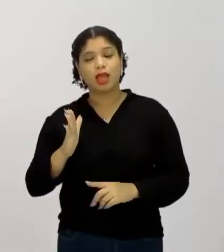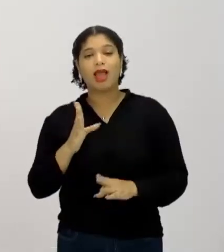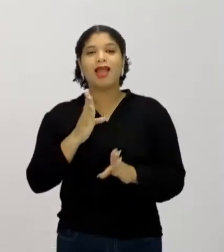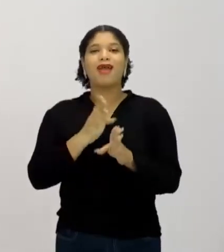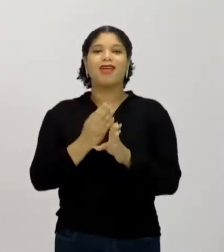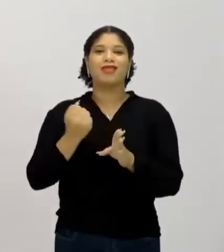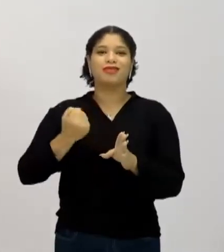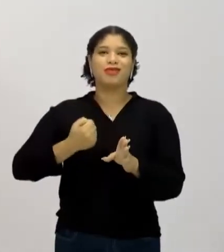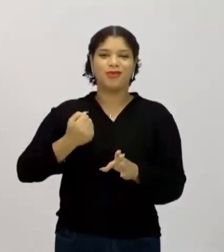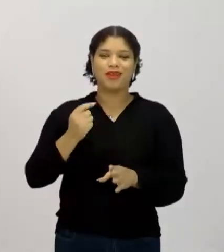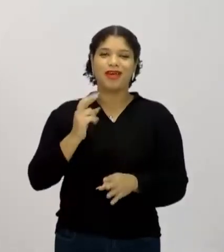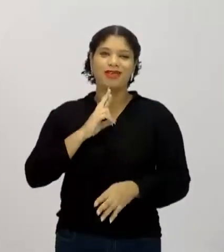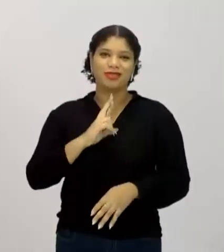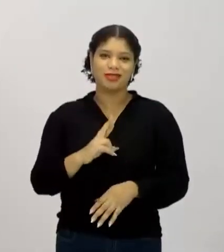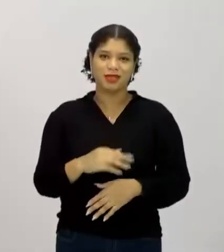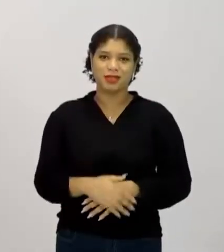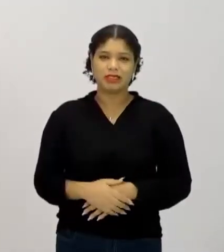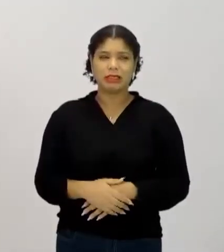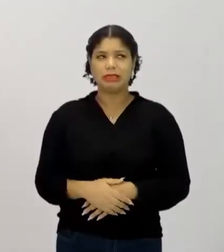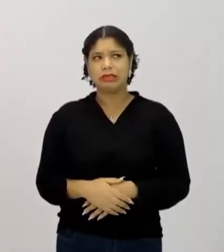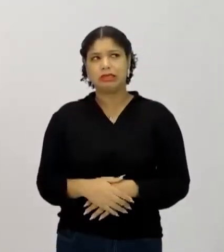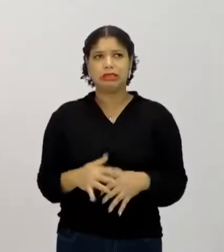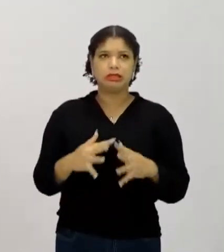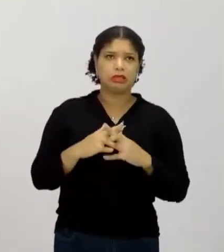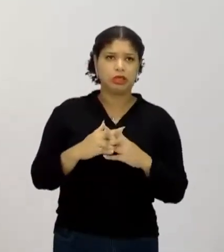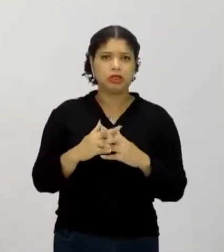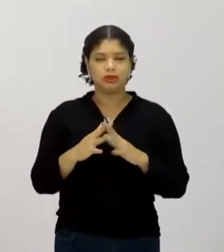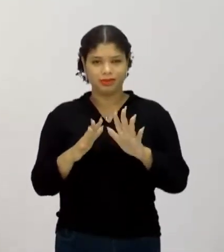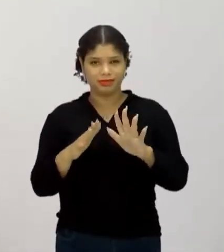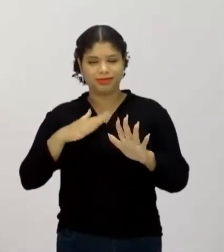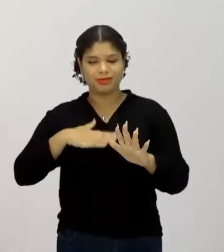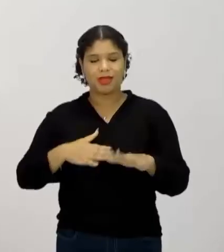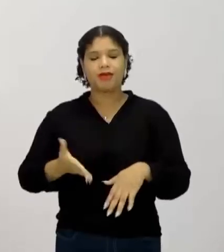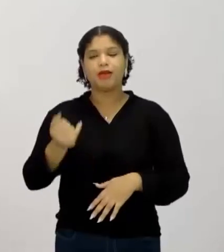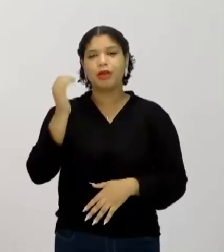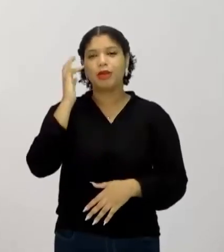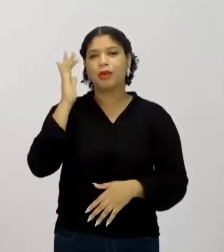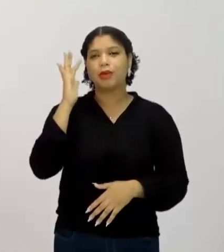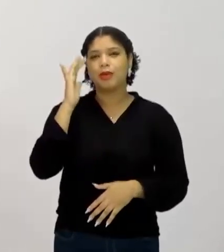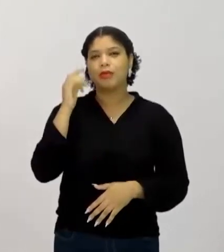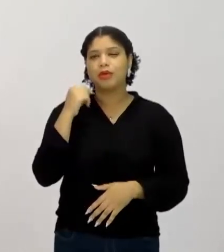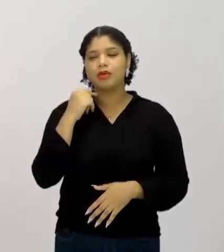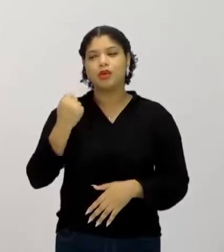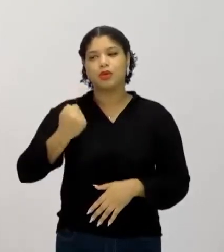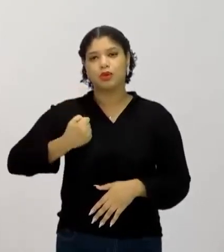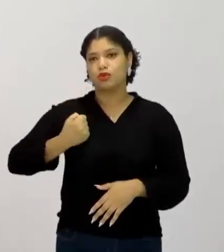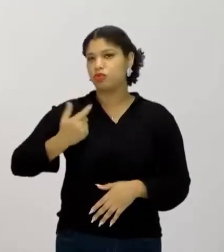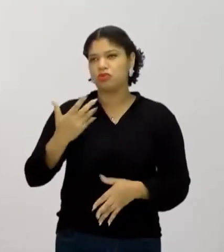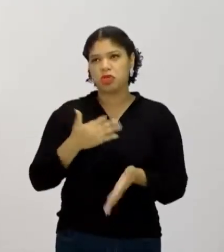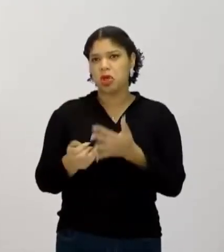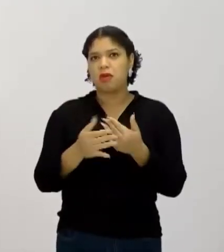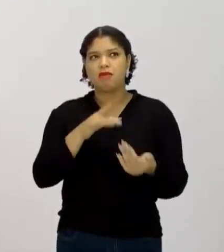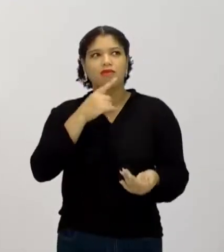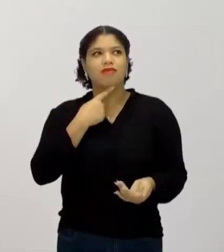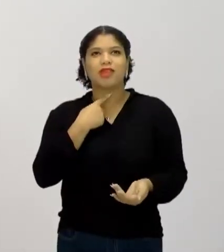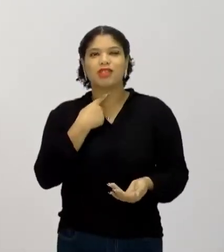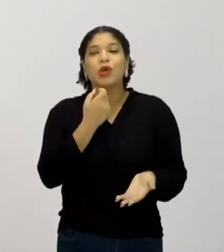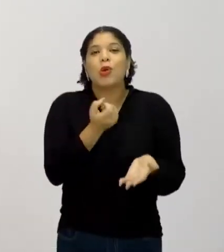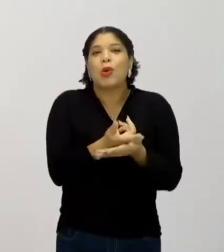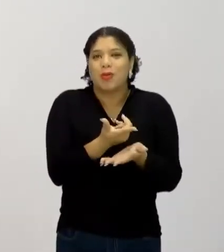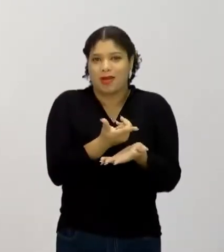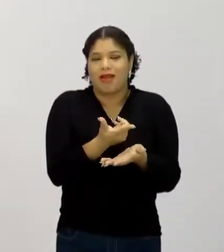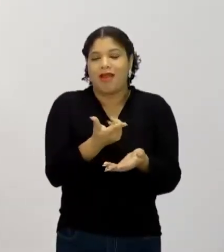final. Só a professora não entende nada. Então vamos imaginar que a gente vai ter lá um valor, né, pra gente, um preço de alguma coisa, e a gente quer aumentar